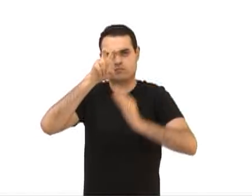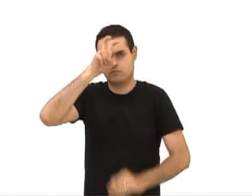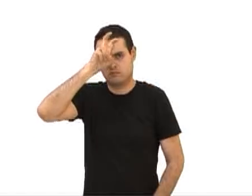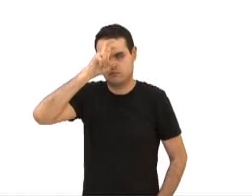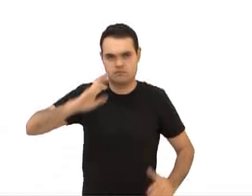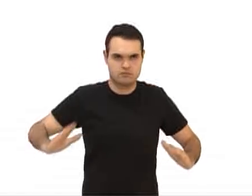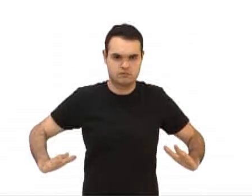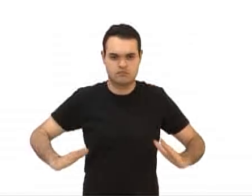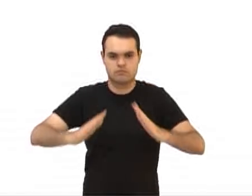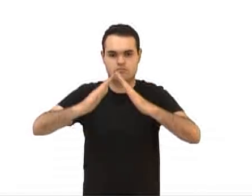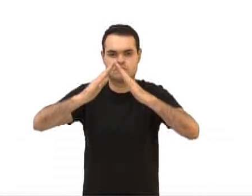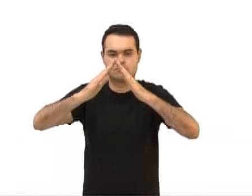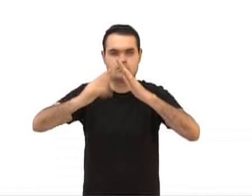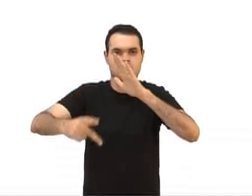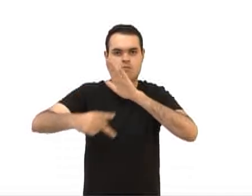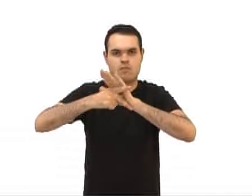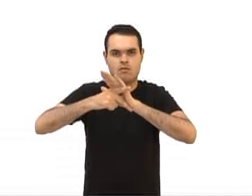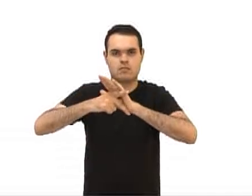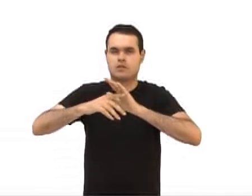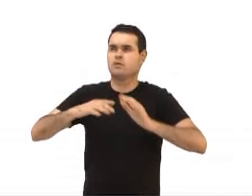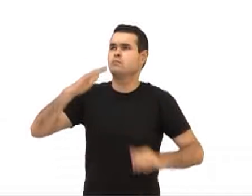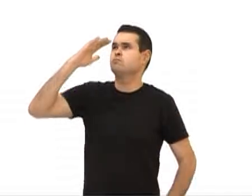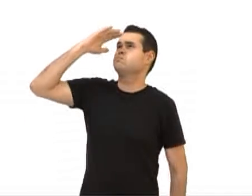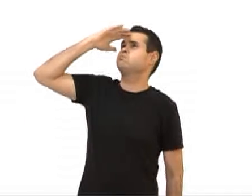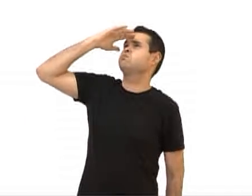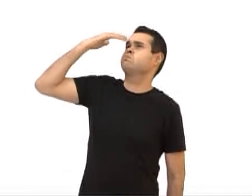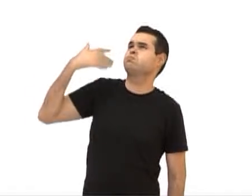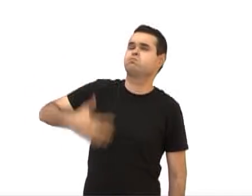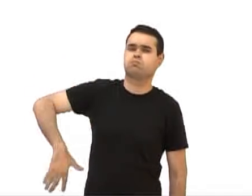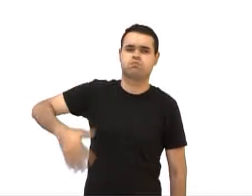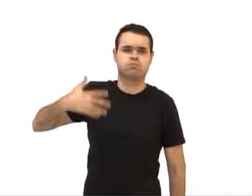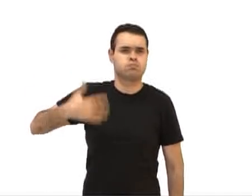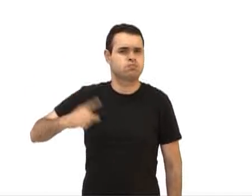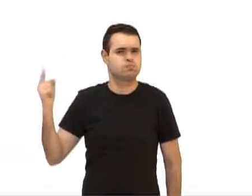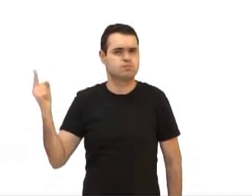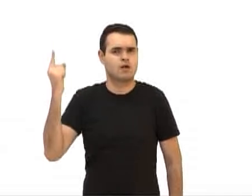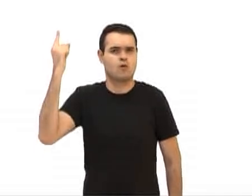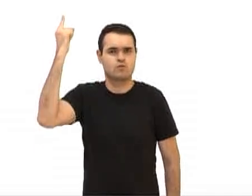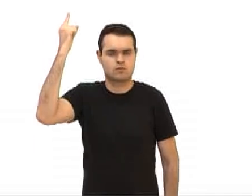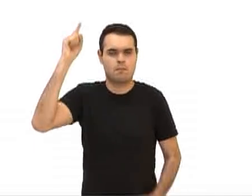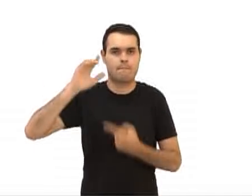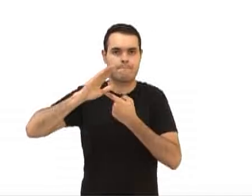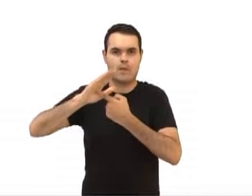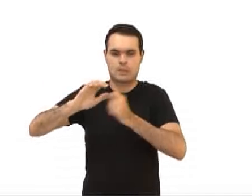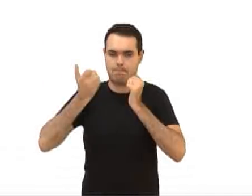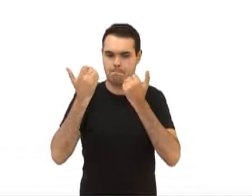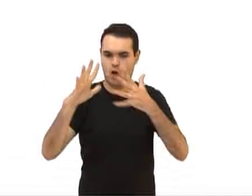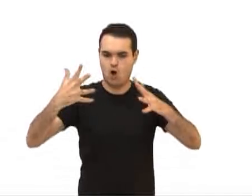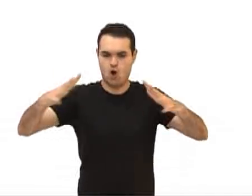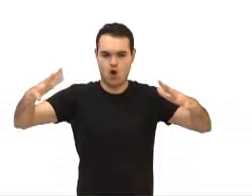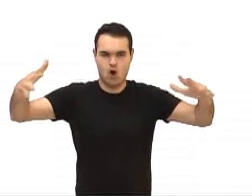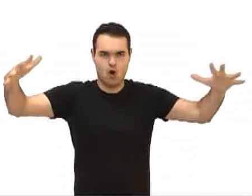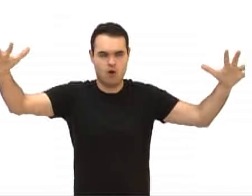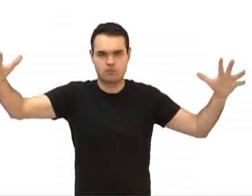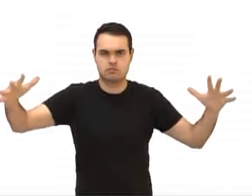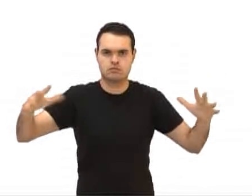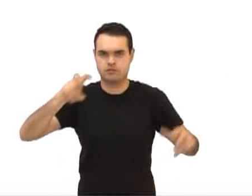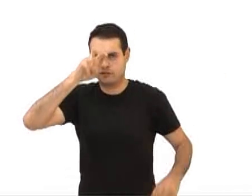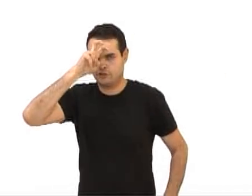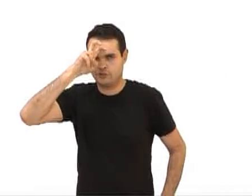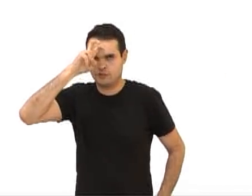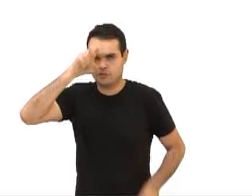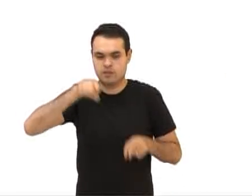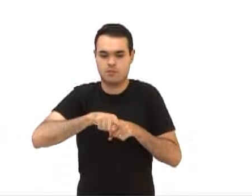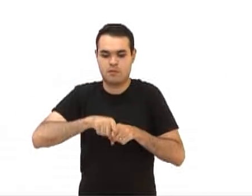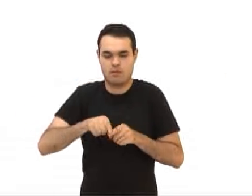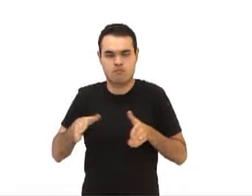pirâmides, eram monumentos arquitetônicos gigantescos que tinham como função mostrar o esplendor da civilização egípcia e servir como túmulo